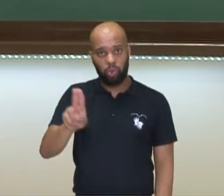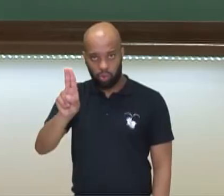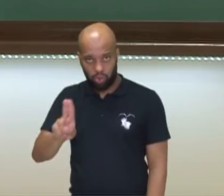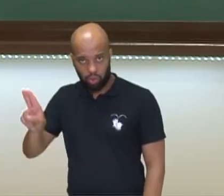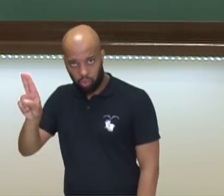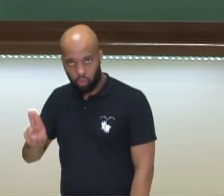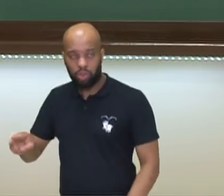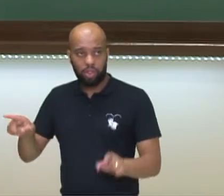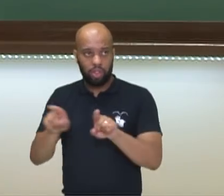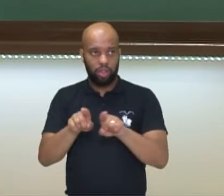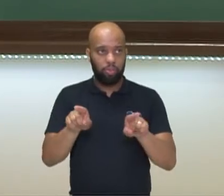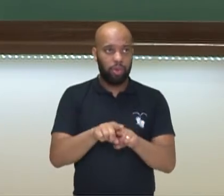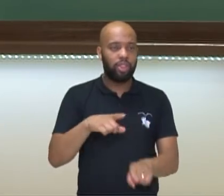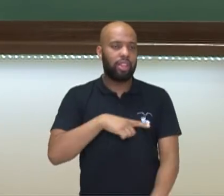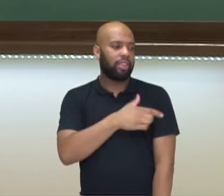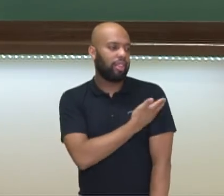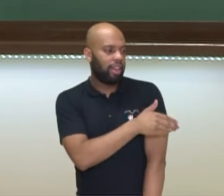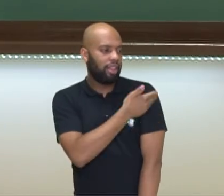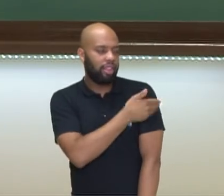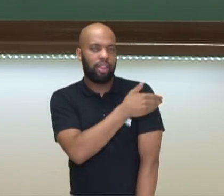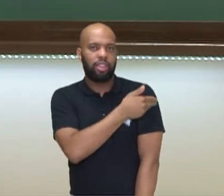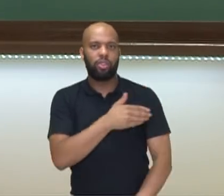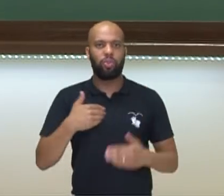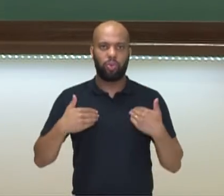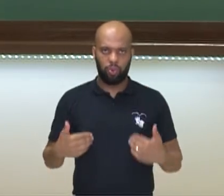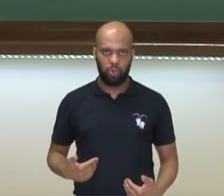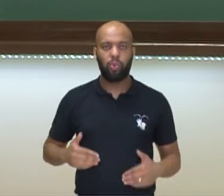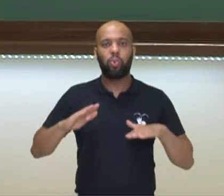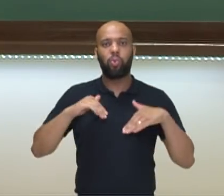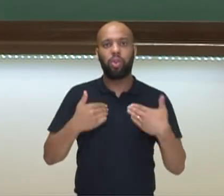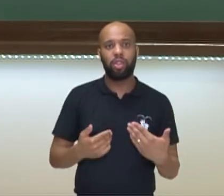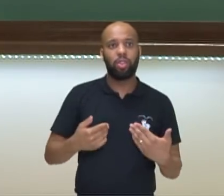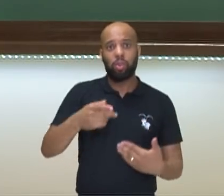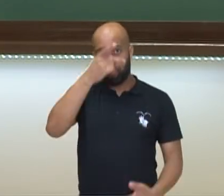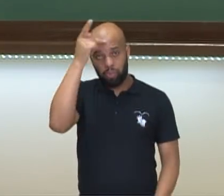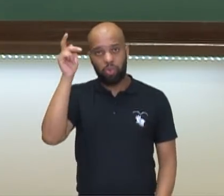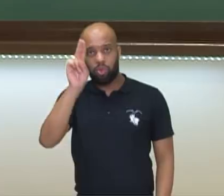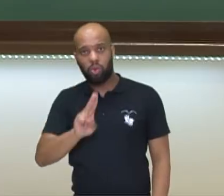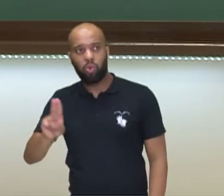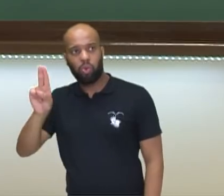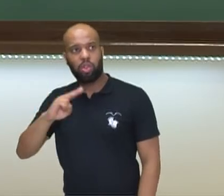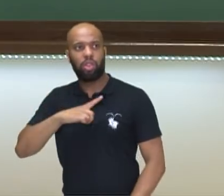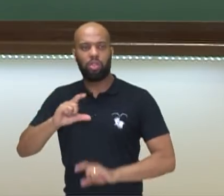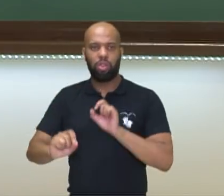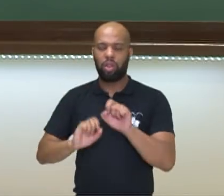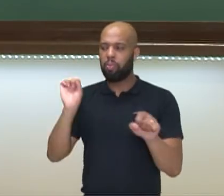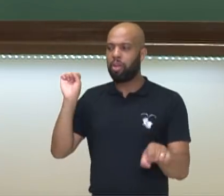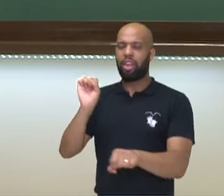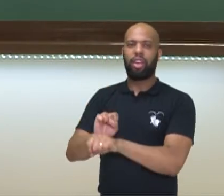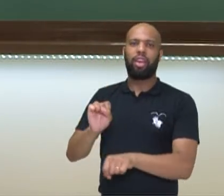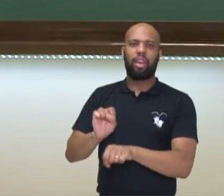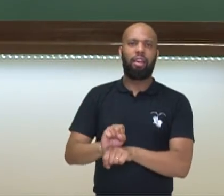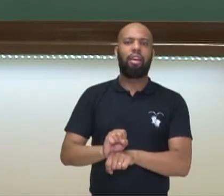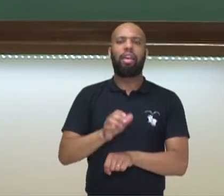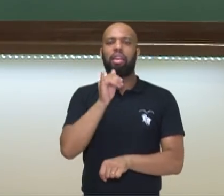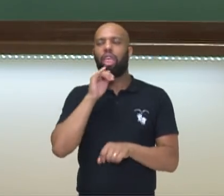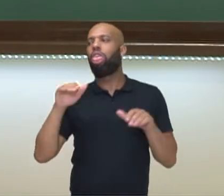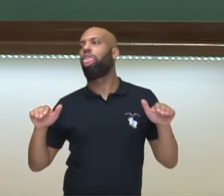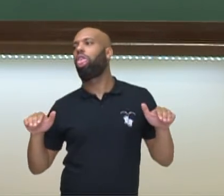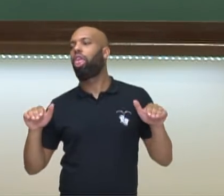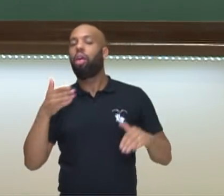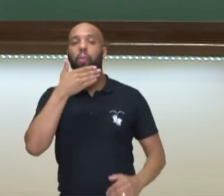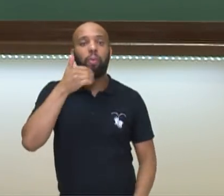virtual e o treinamento físico, né? Então o usuário tem que deixar de lado o sedentarismo, melhorar a